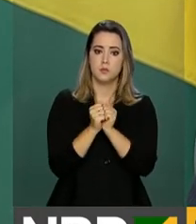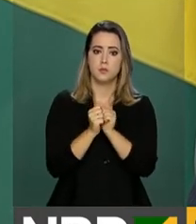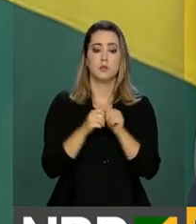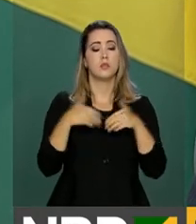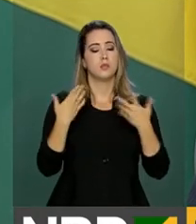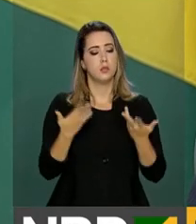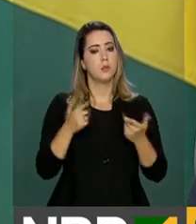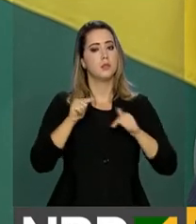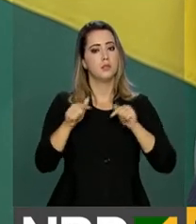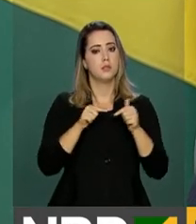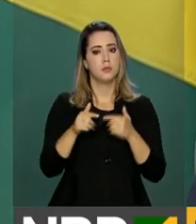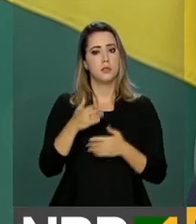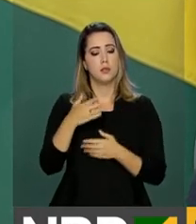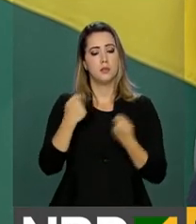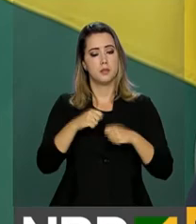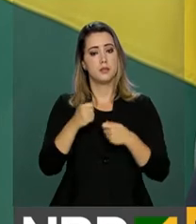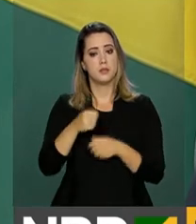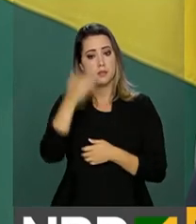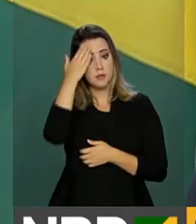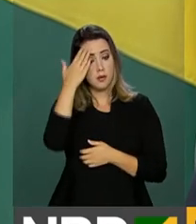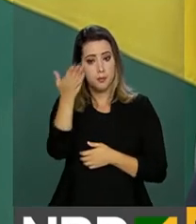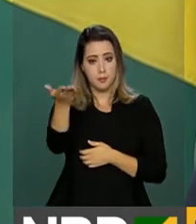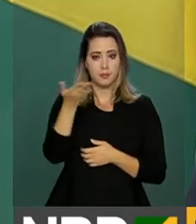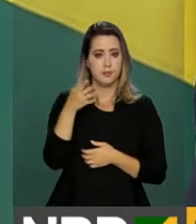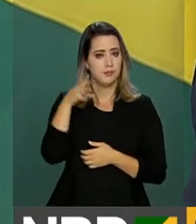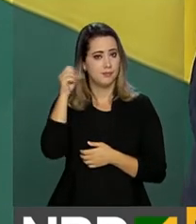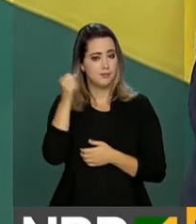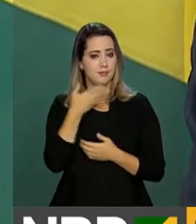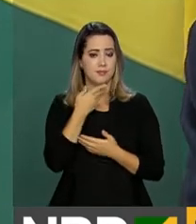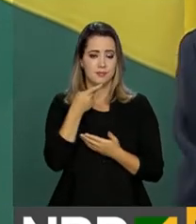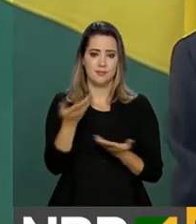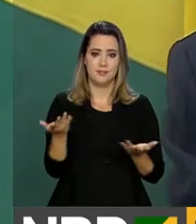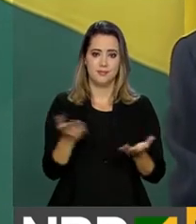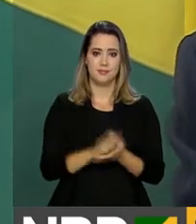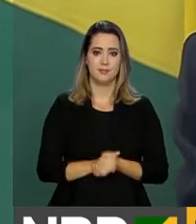trabalhar juntos é preciso ouvi-los daí porque o amor palavra